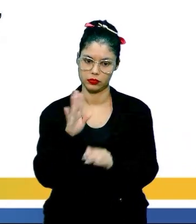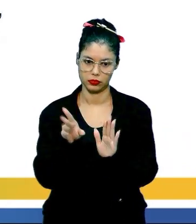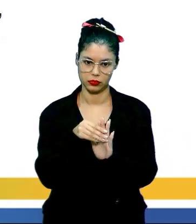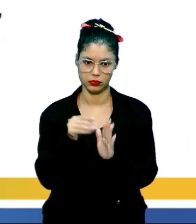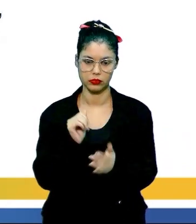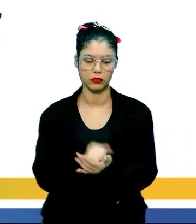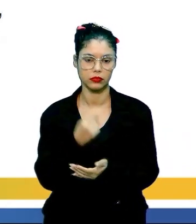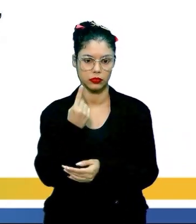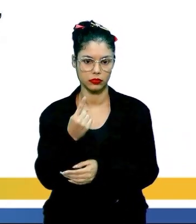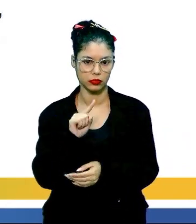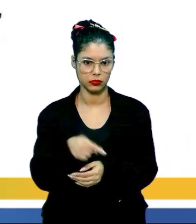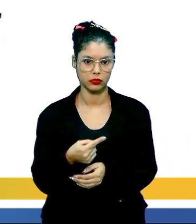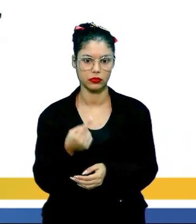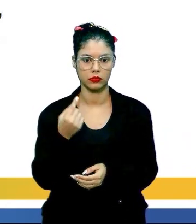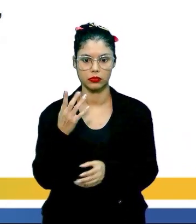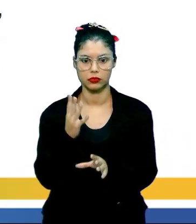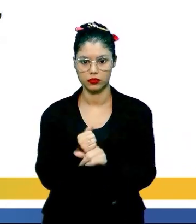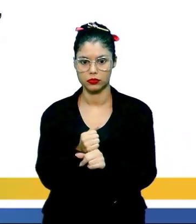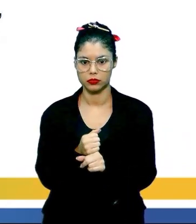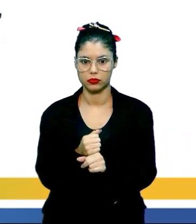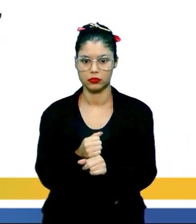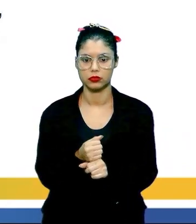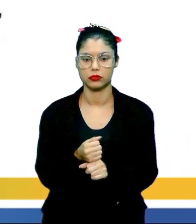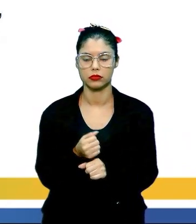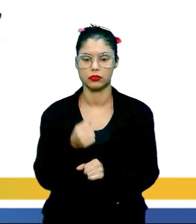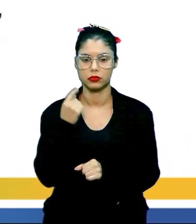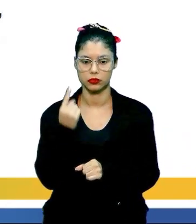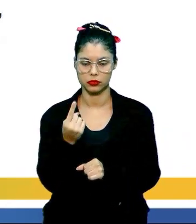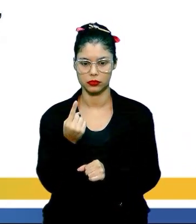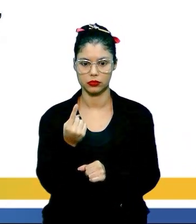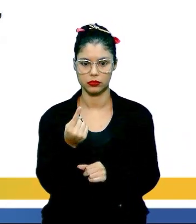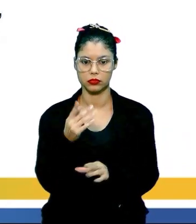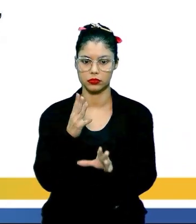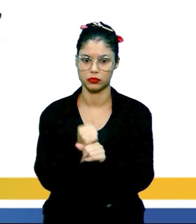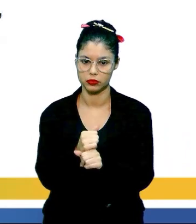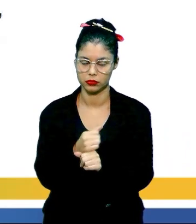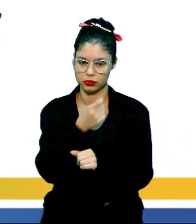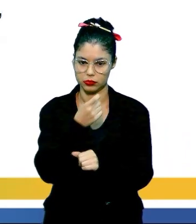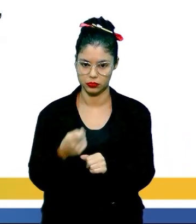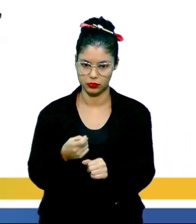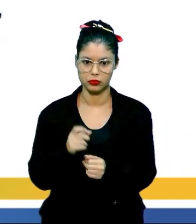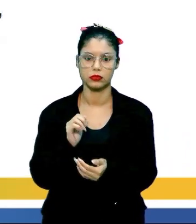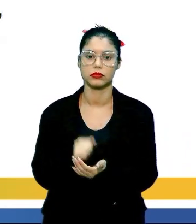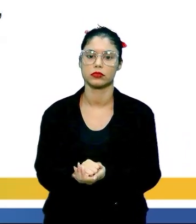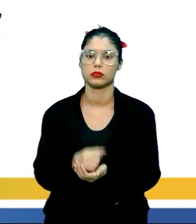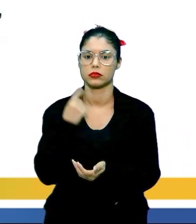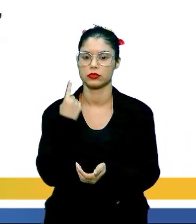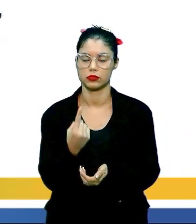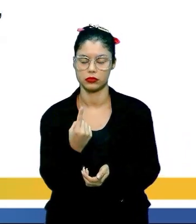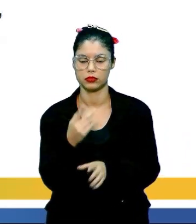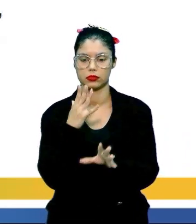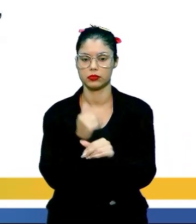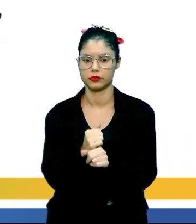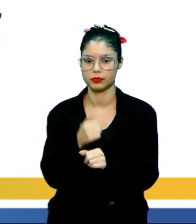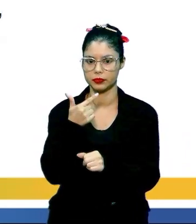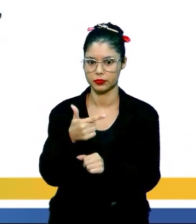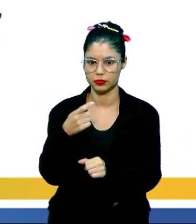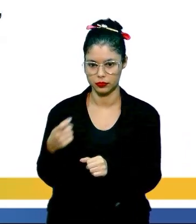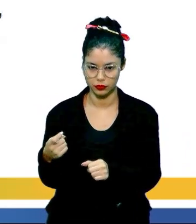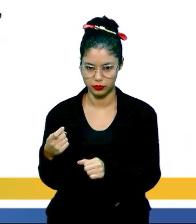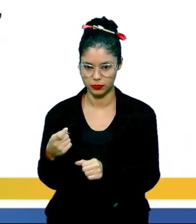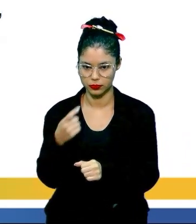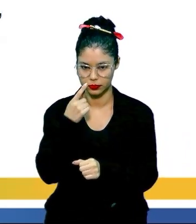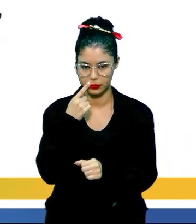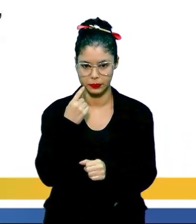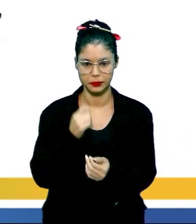Então, eu vou colocar 1 no primeiro dia, no segundo dia, 1 mais uma distância fixa, no terceiro dia, 1 mais o dobro